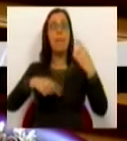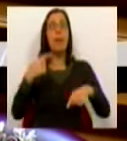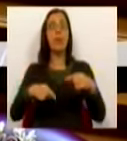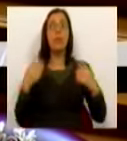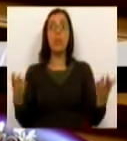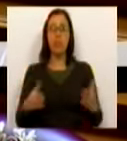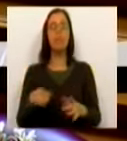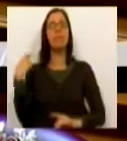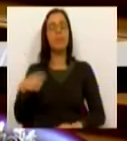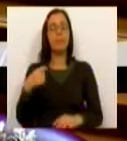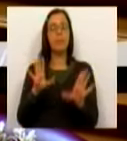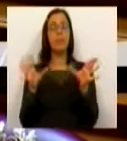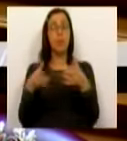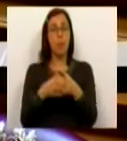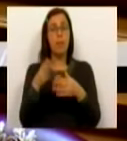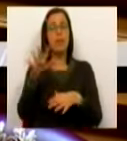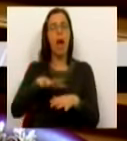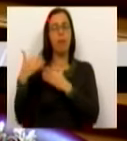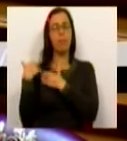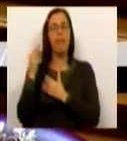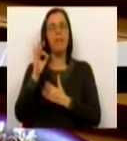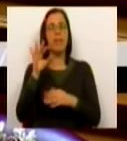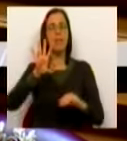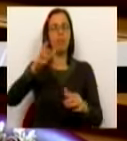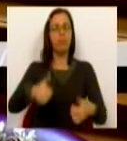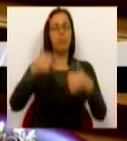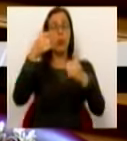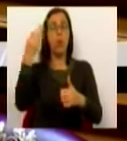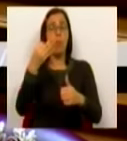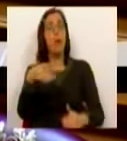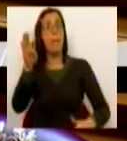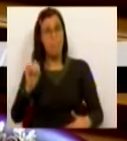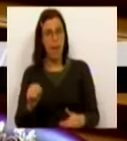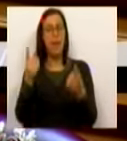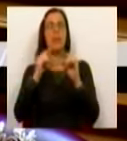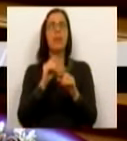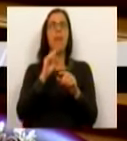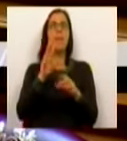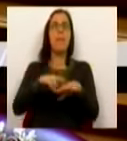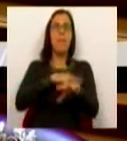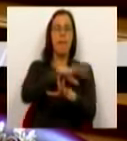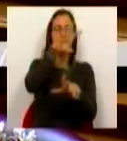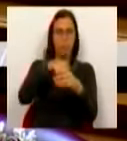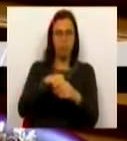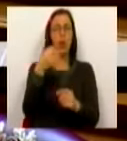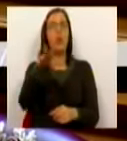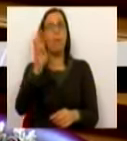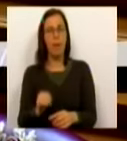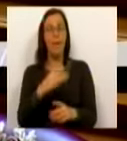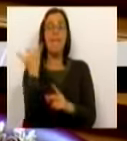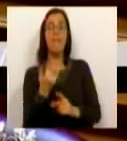Matosinhos, presidente da Comissão de Jurisdição da Federação Distrital de Porto do PS, membro da Comissão Nacional do PS